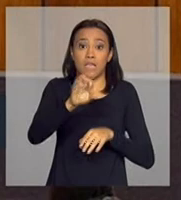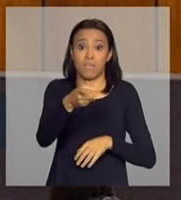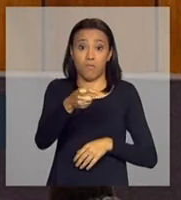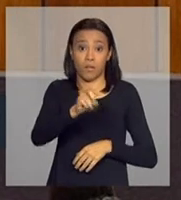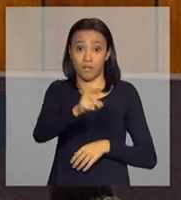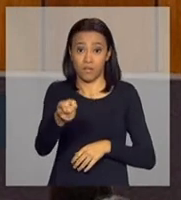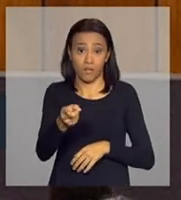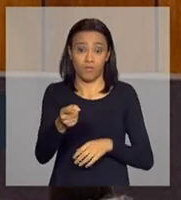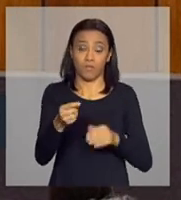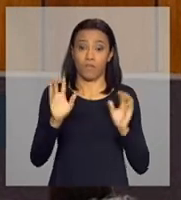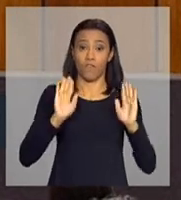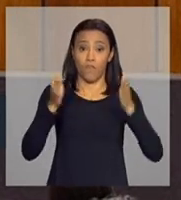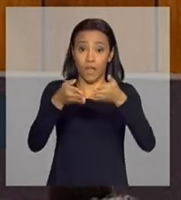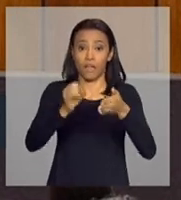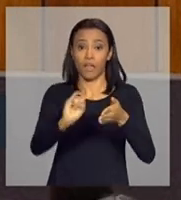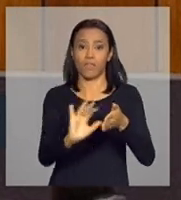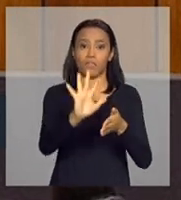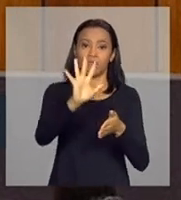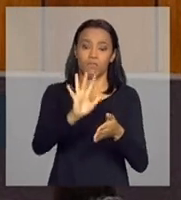inflação